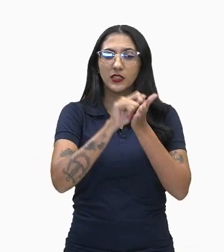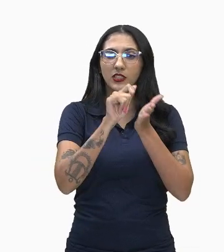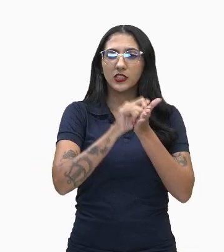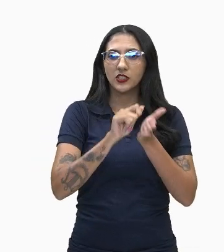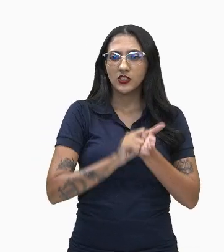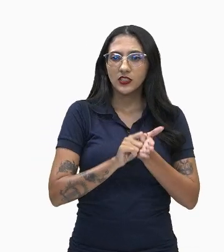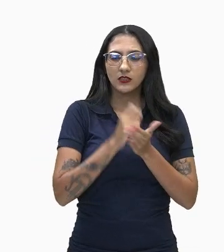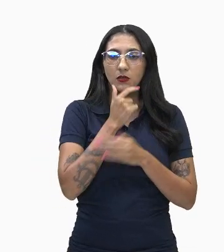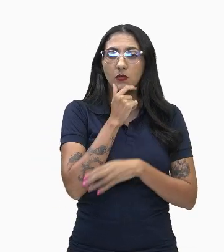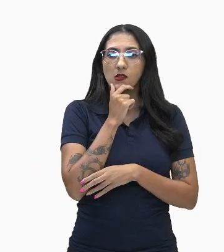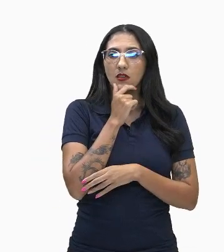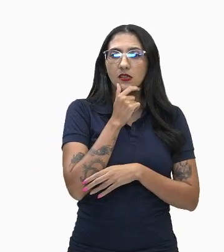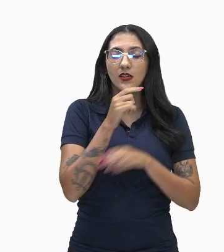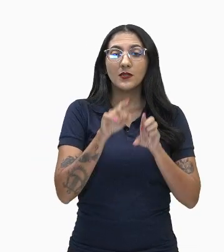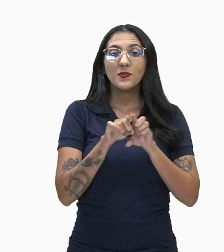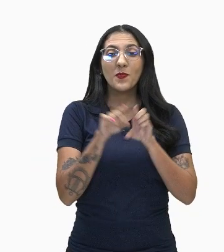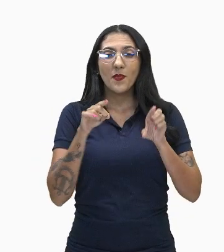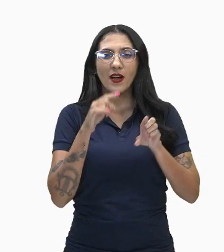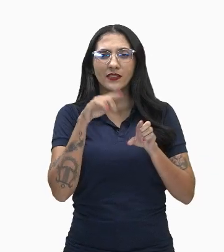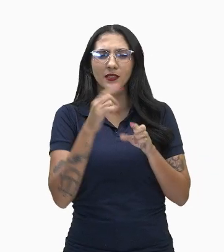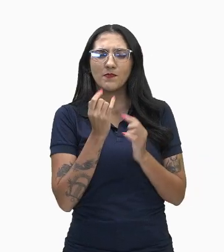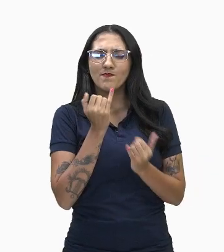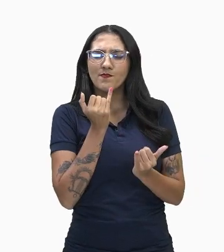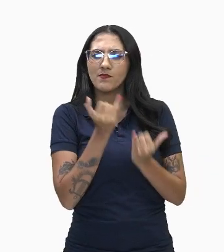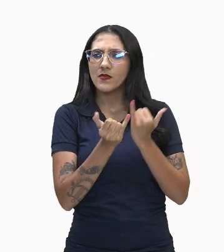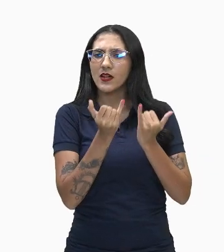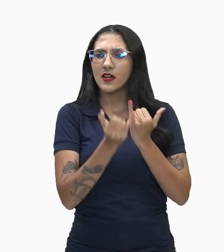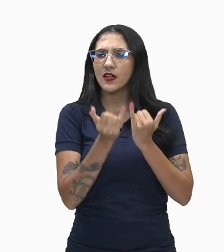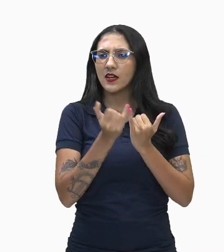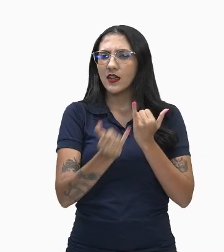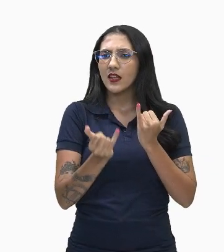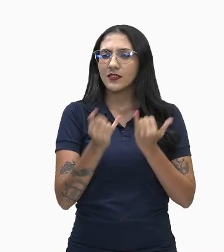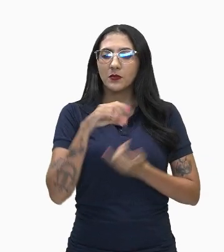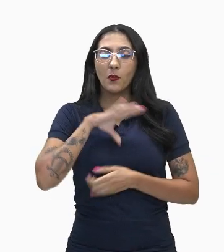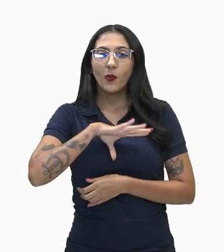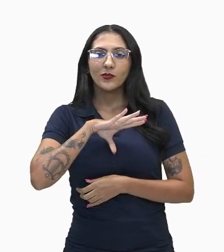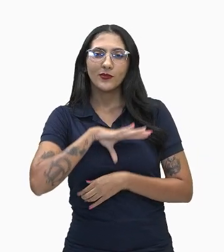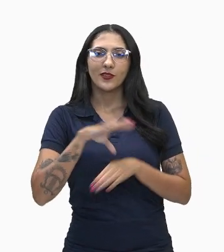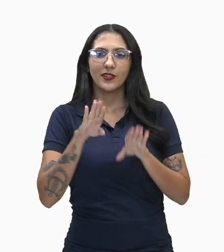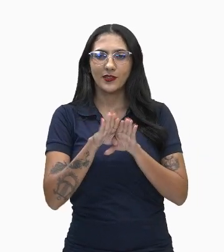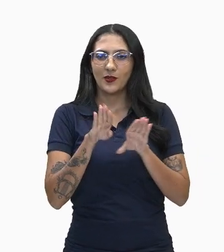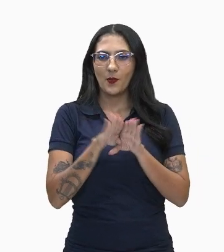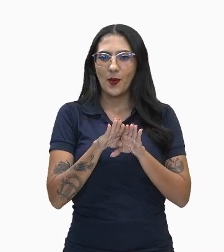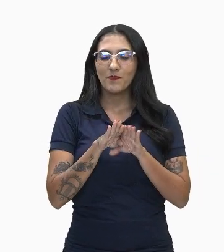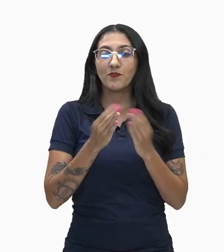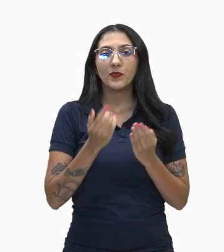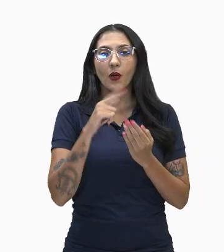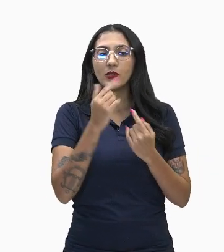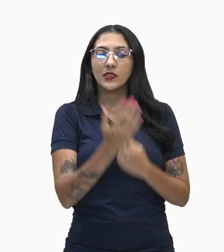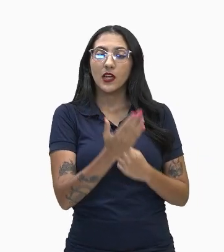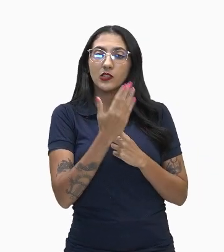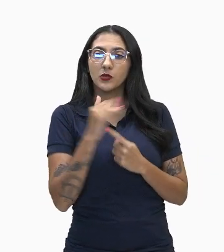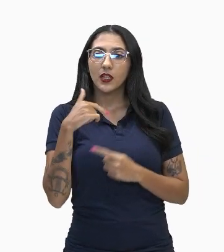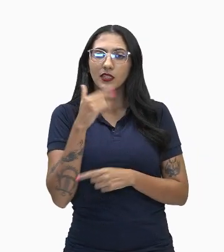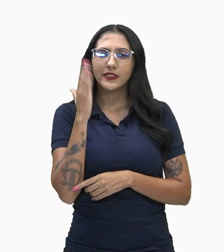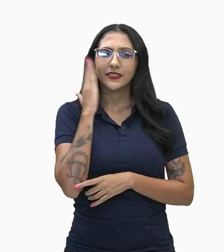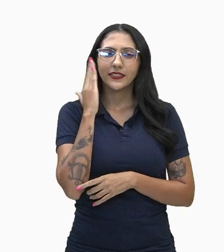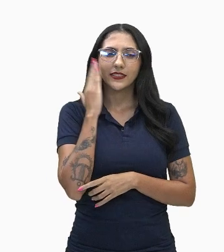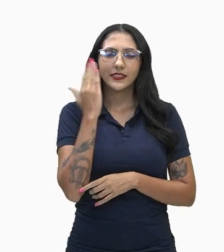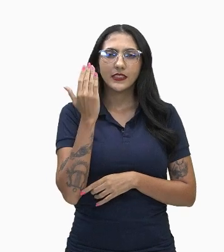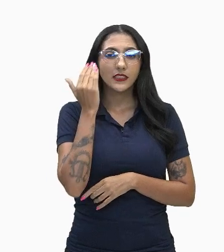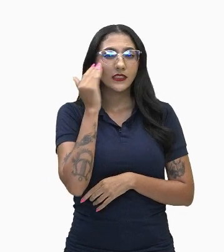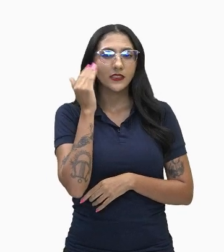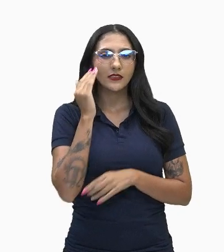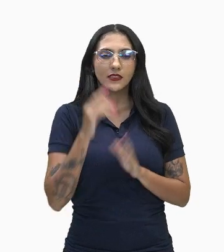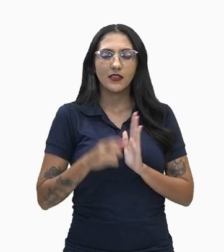em inglês, mas elas se parecem com as palavras na língua portuguesa. Isso ajuda a adivinhar, a